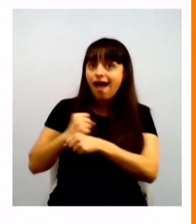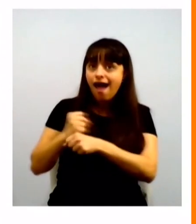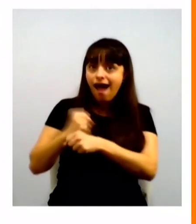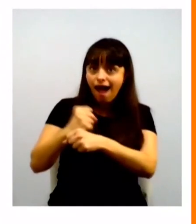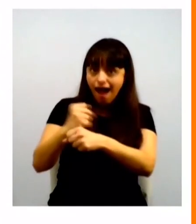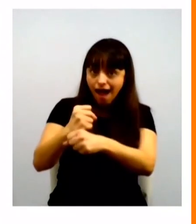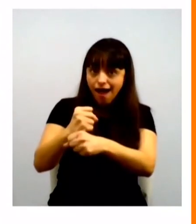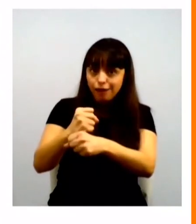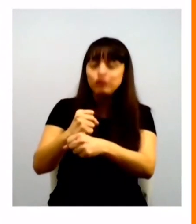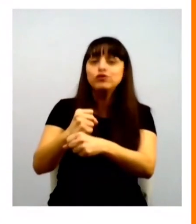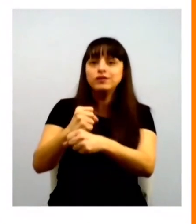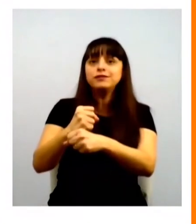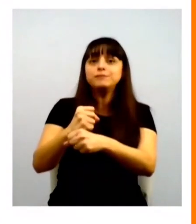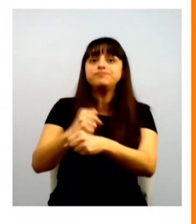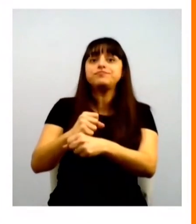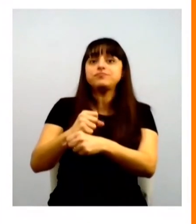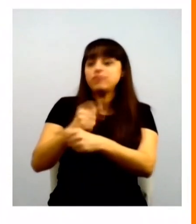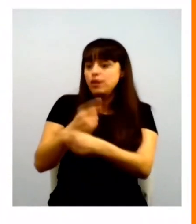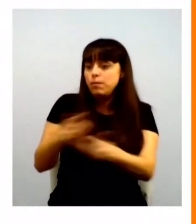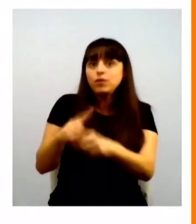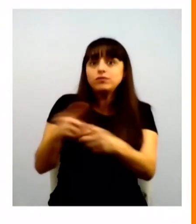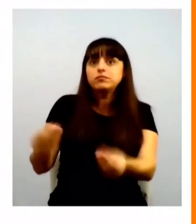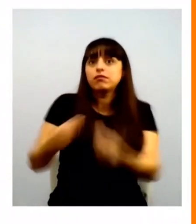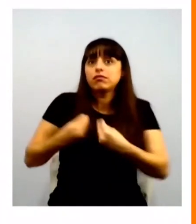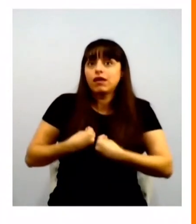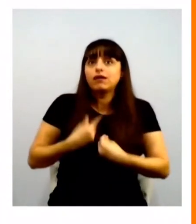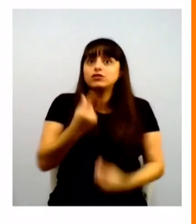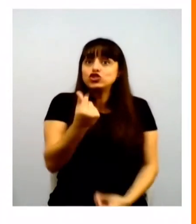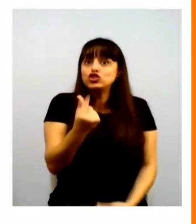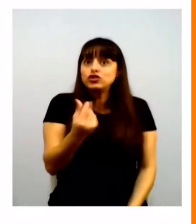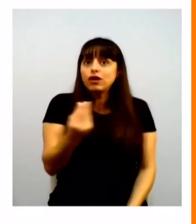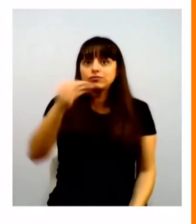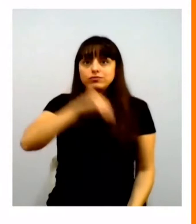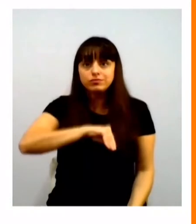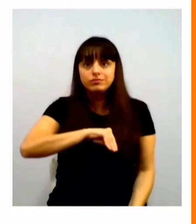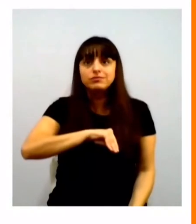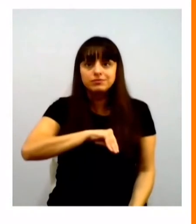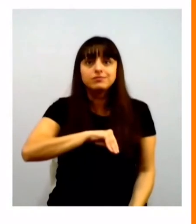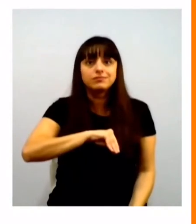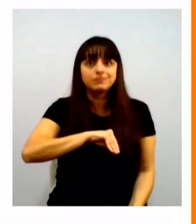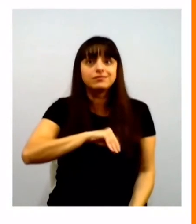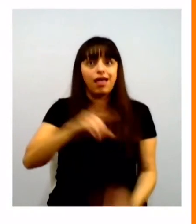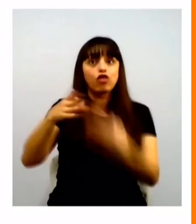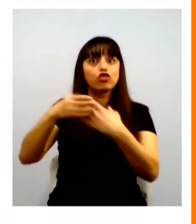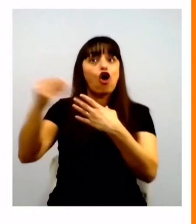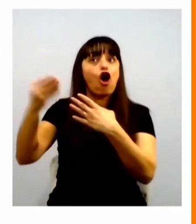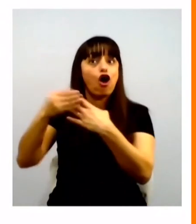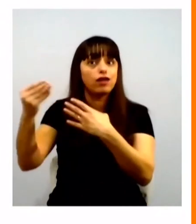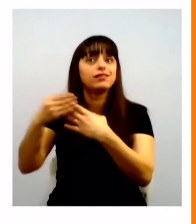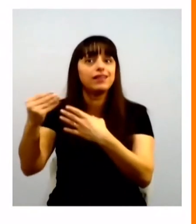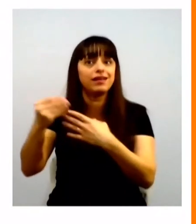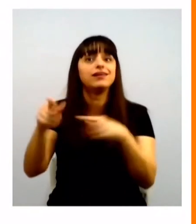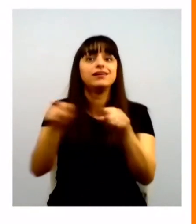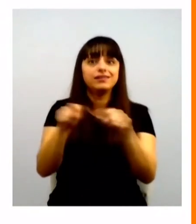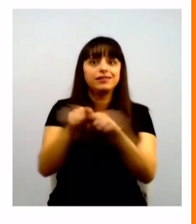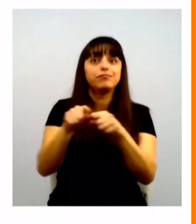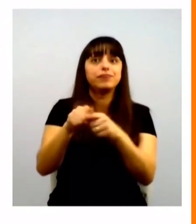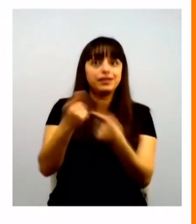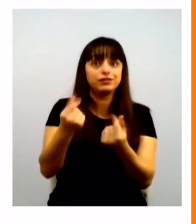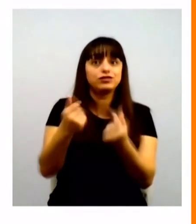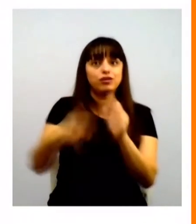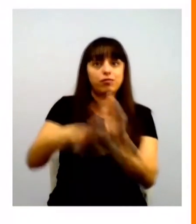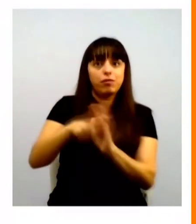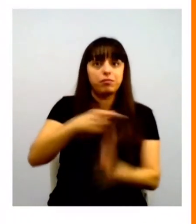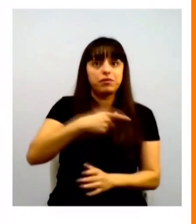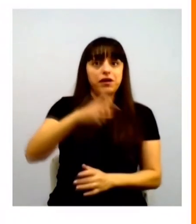tendria dinheiro, tendria pesos e dólares para alimentar a família. Nunca havia